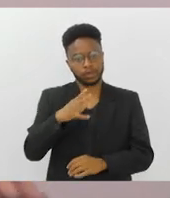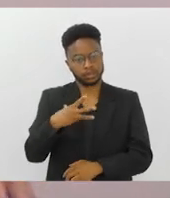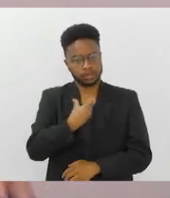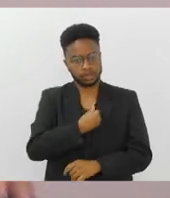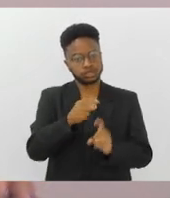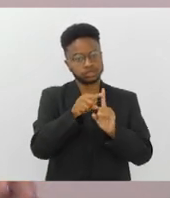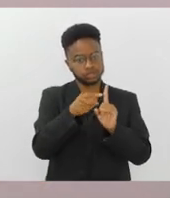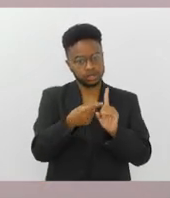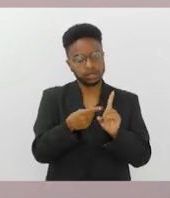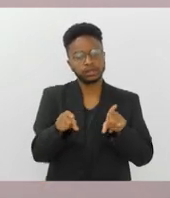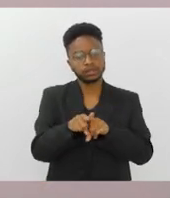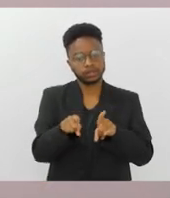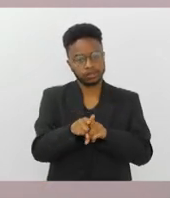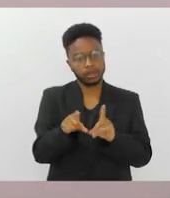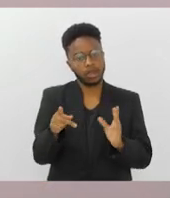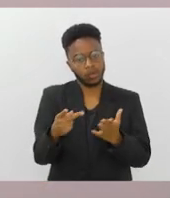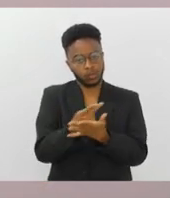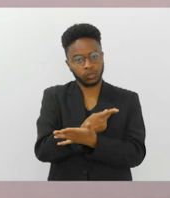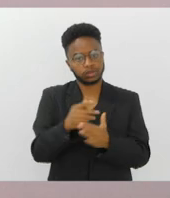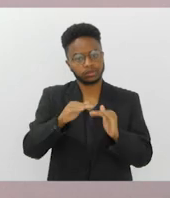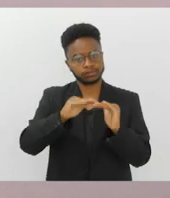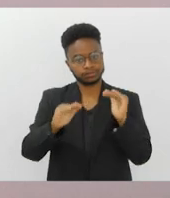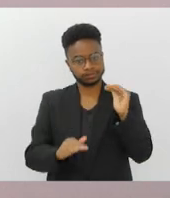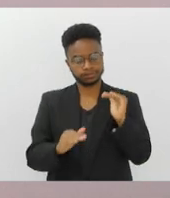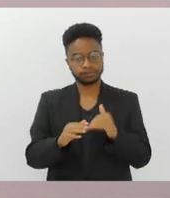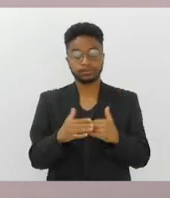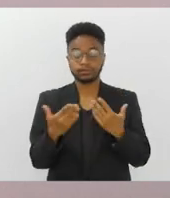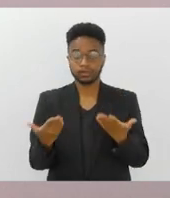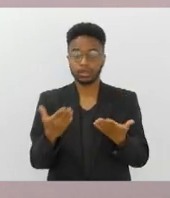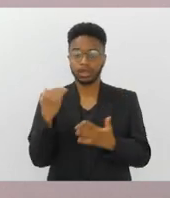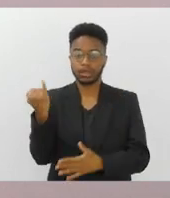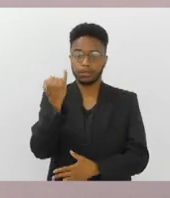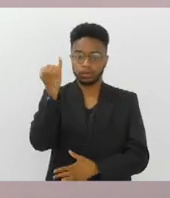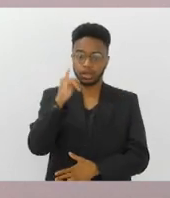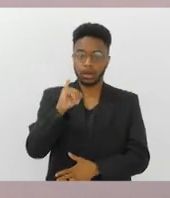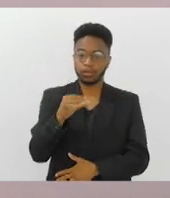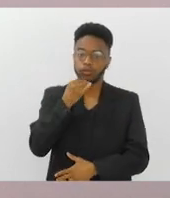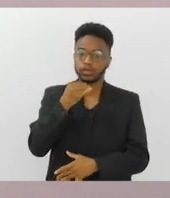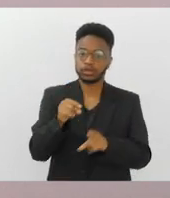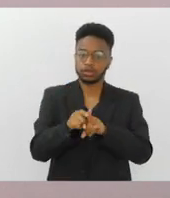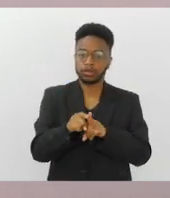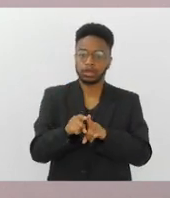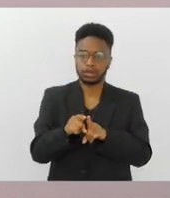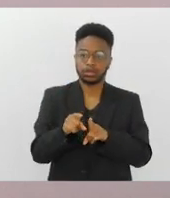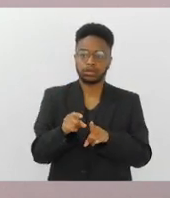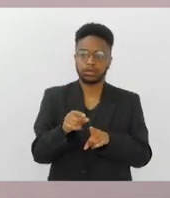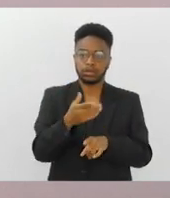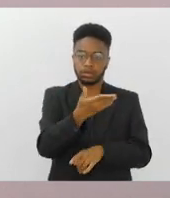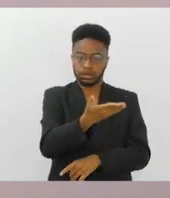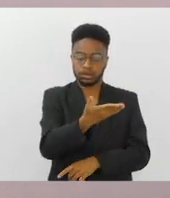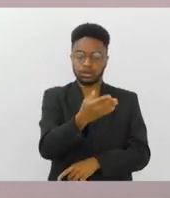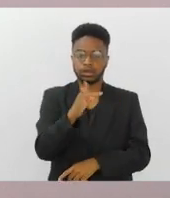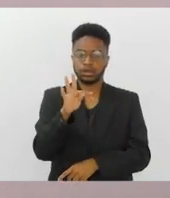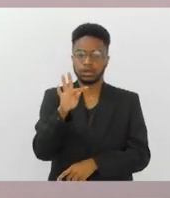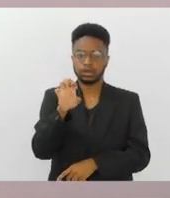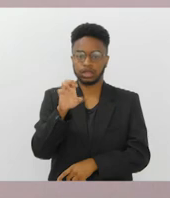também nessa situação de desigualdade. Então, é super importante aproveitar que o Theo está aqui e